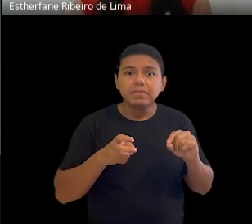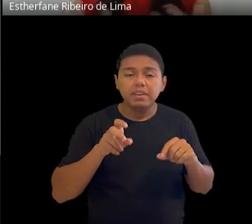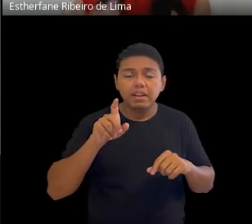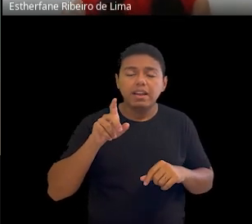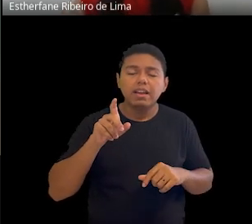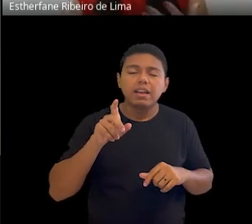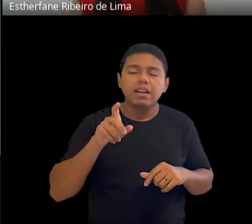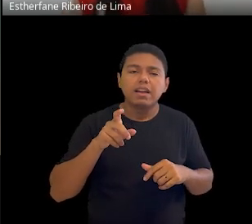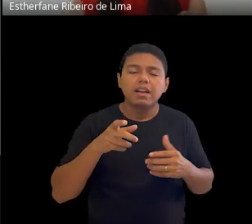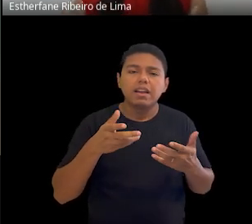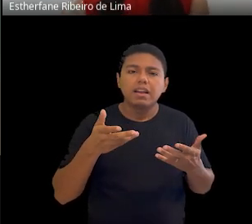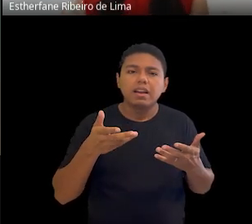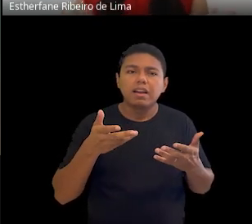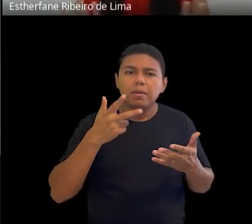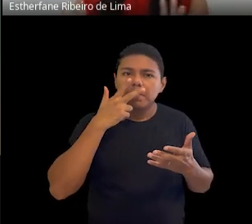rejeitar